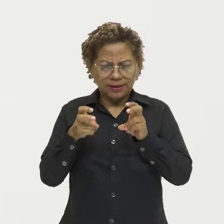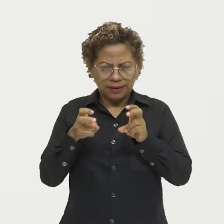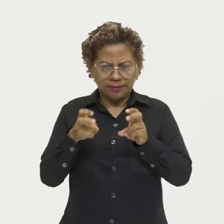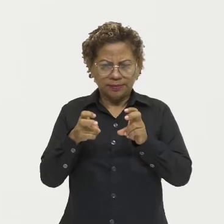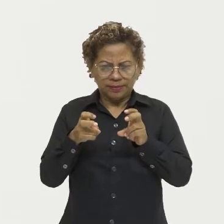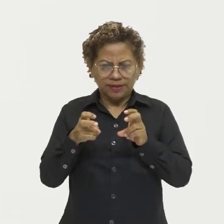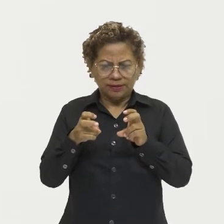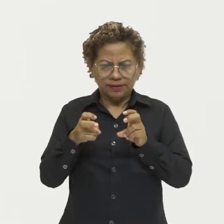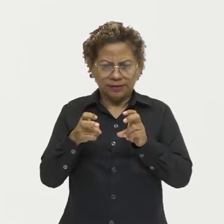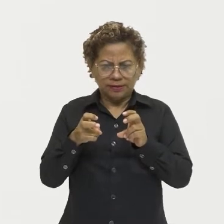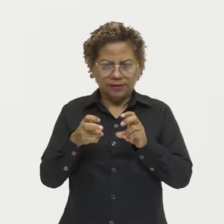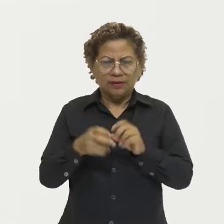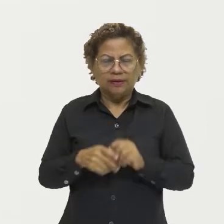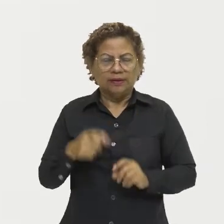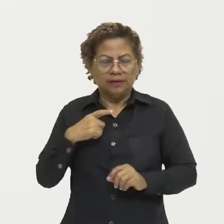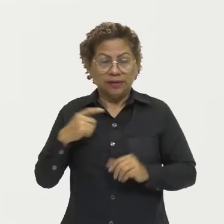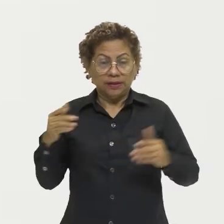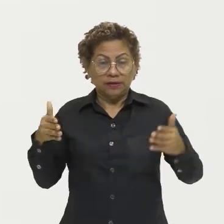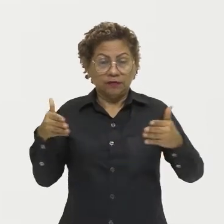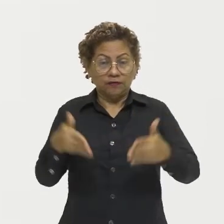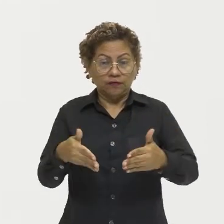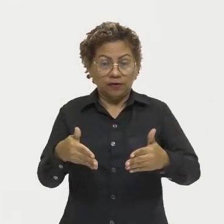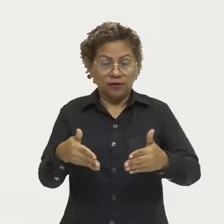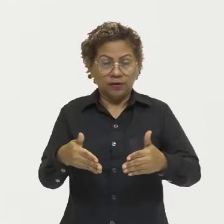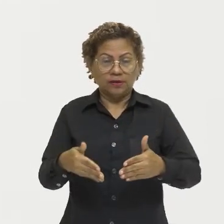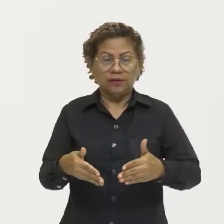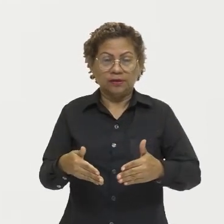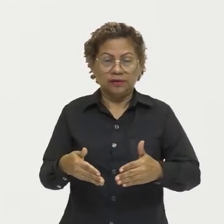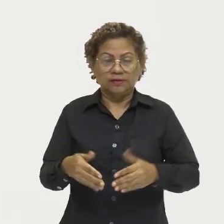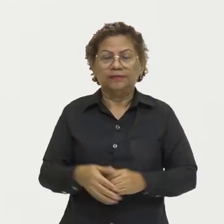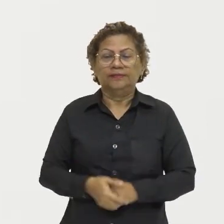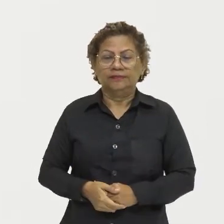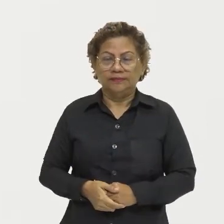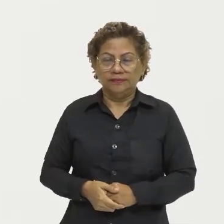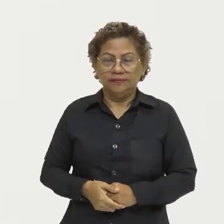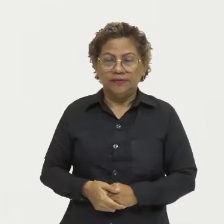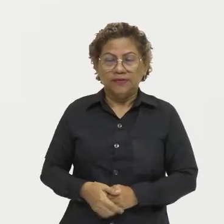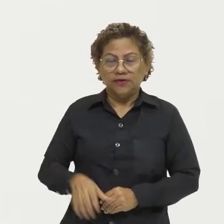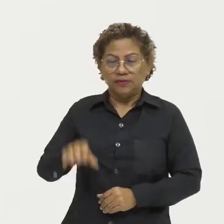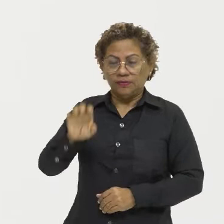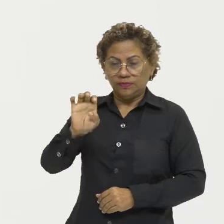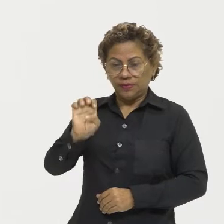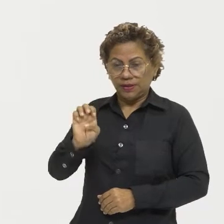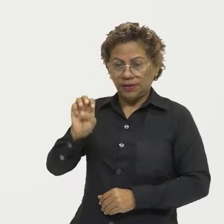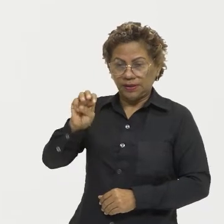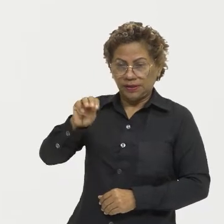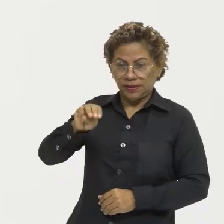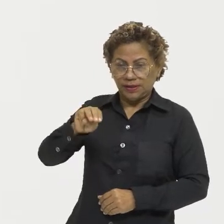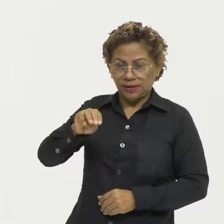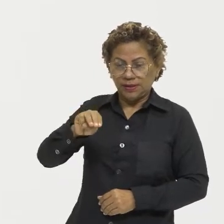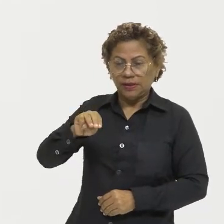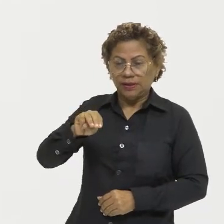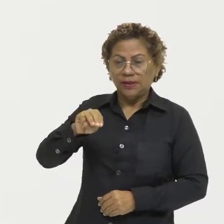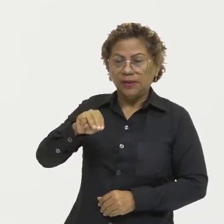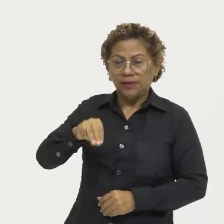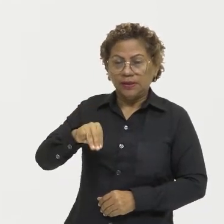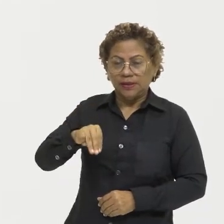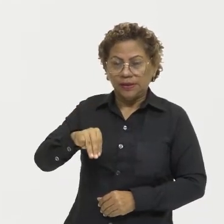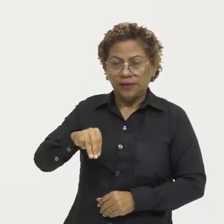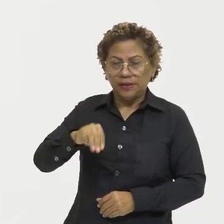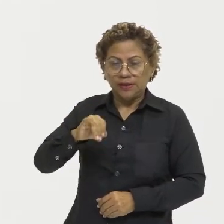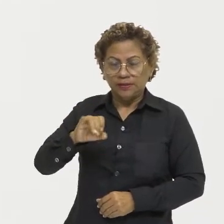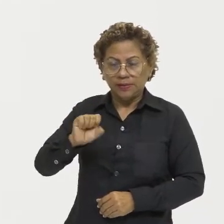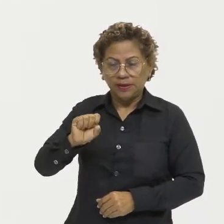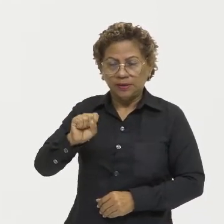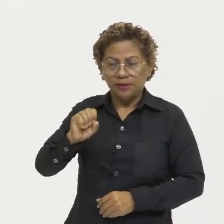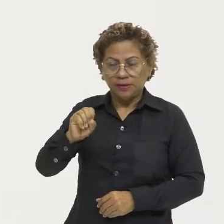ela vai estar com foco aonde? No emissor, e aí ele tem como objetivo